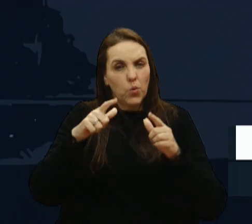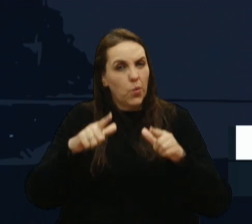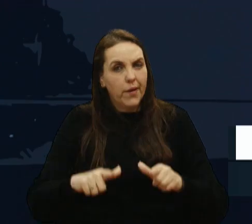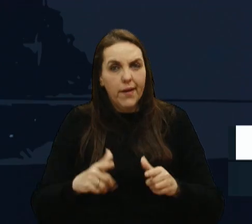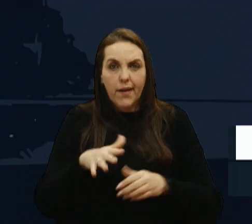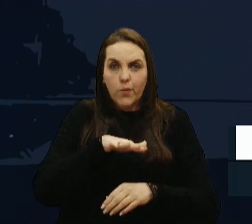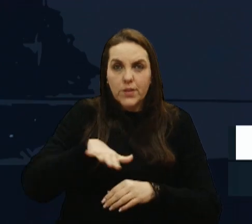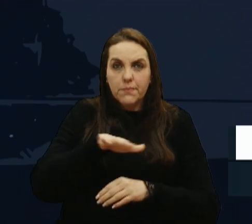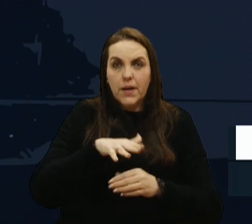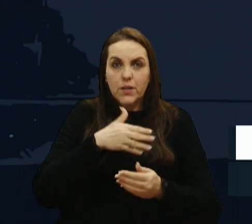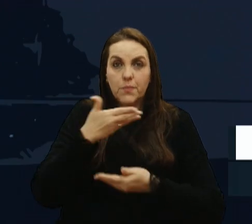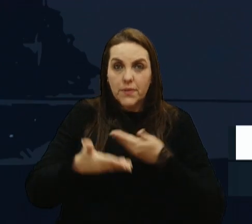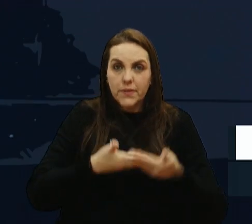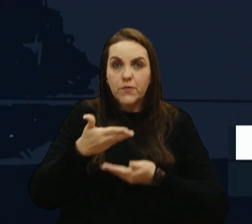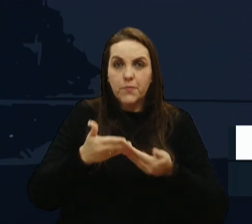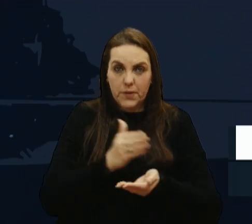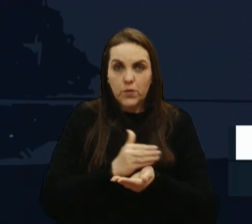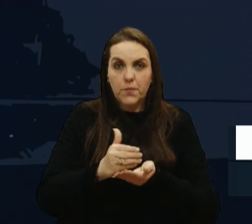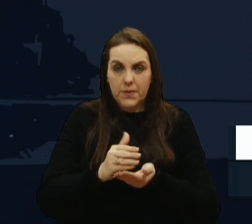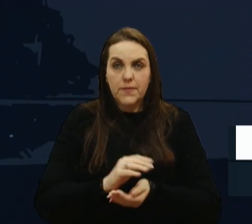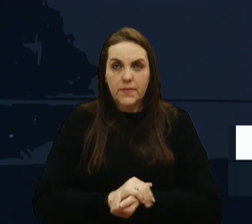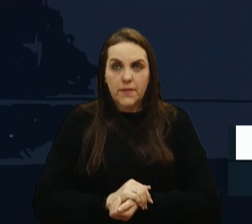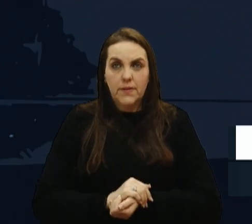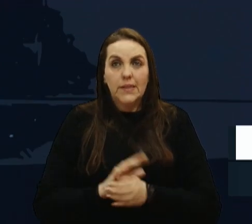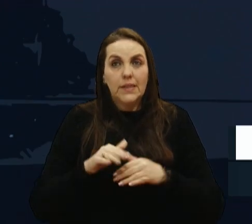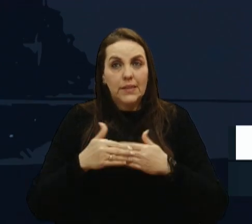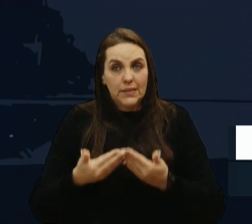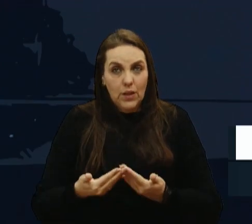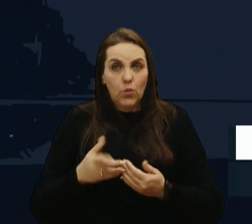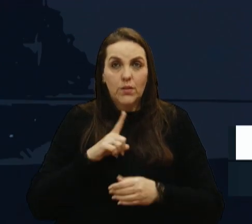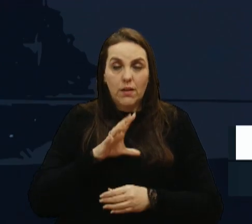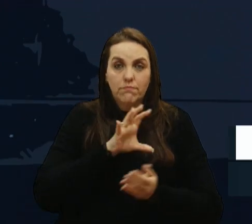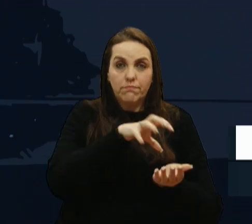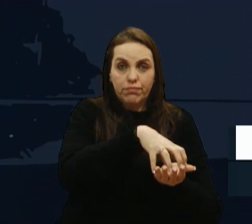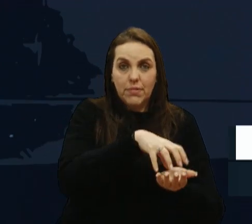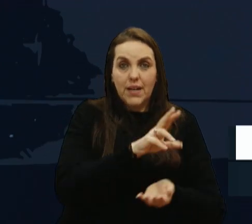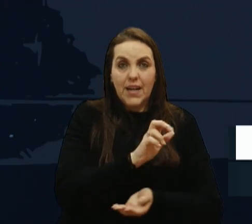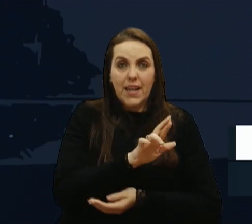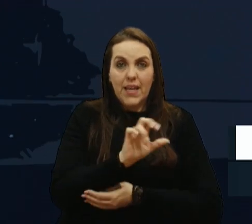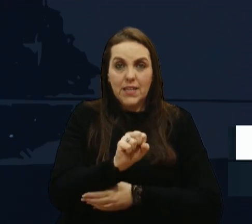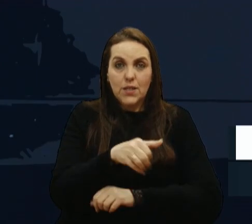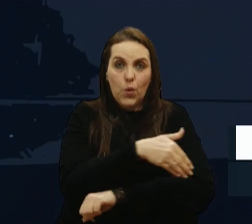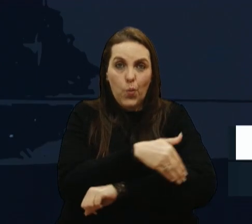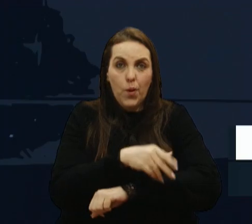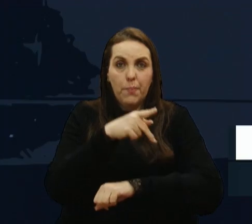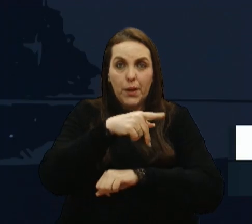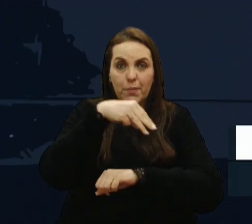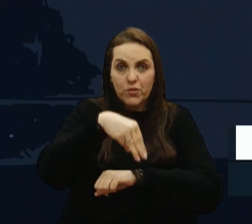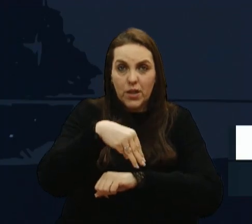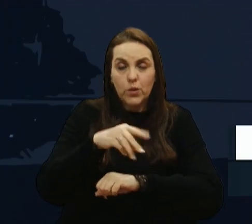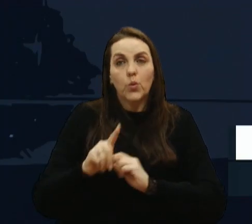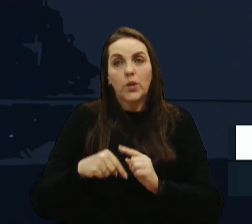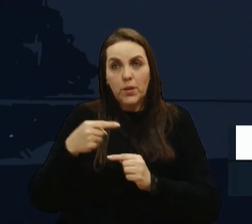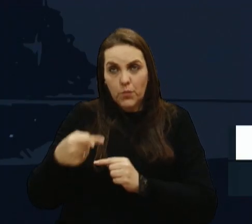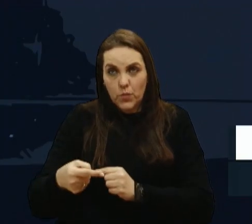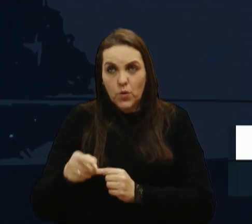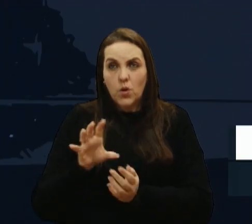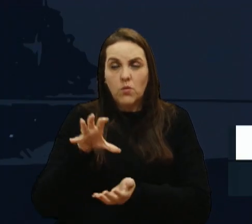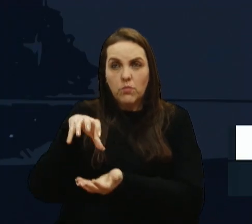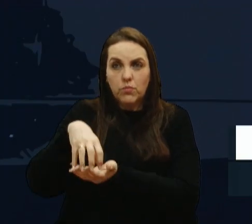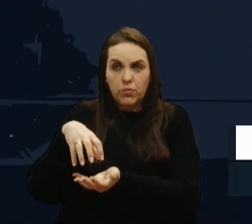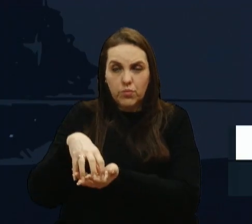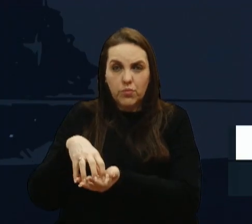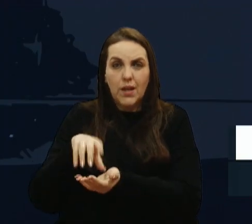para que essa equipe passe a atuar lá. Então, nós temos um CREAS na Pinheiro Machado, um CREAS no nosso complexo